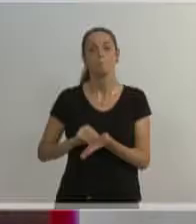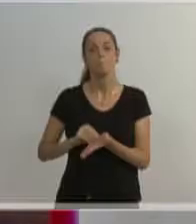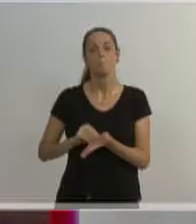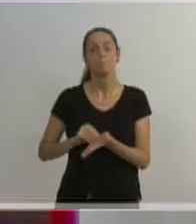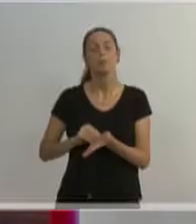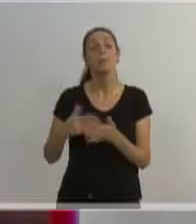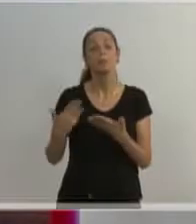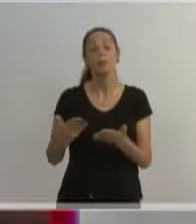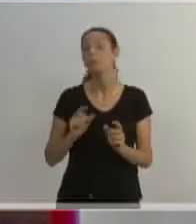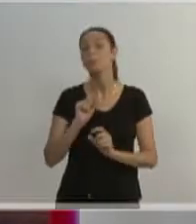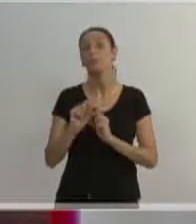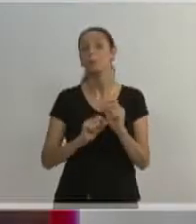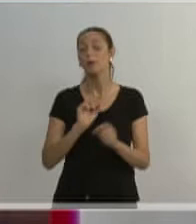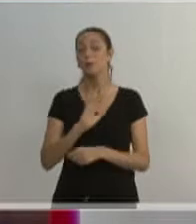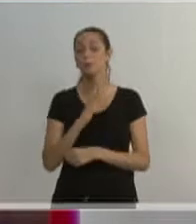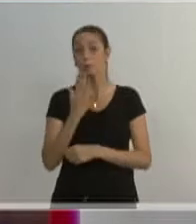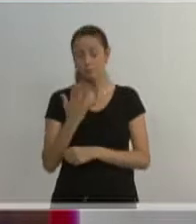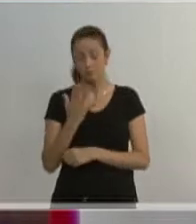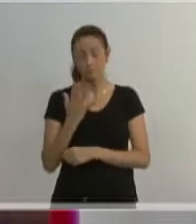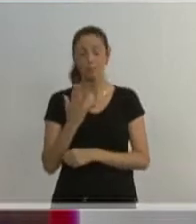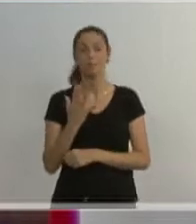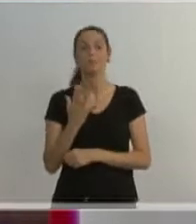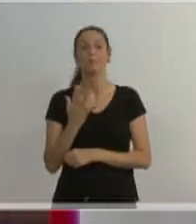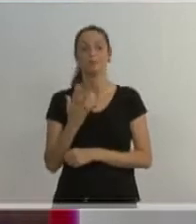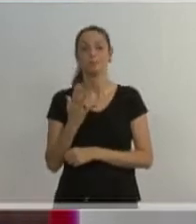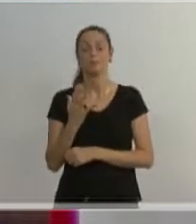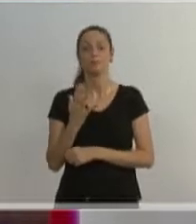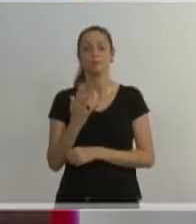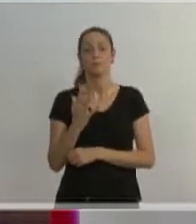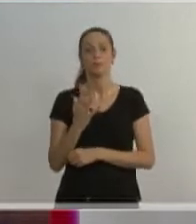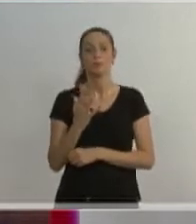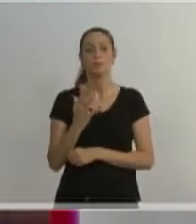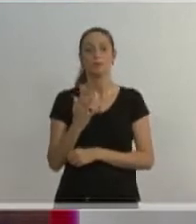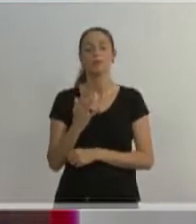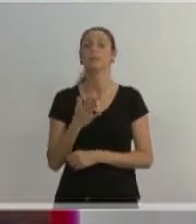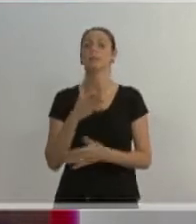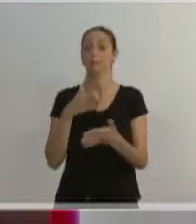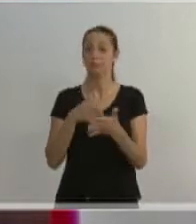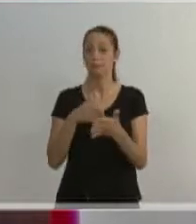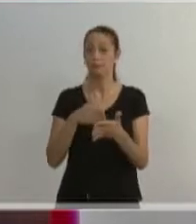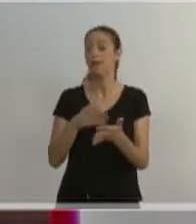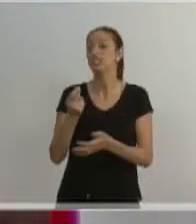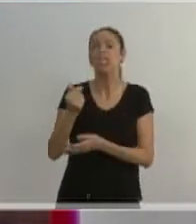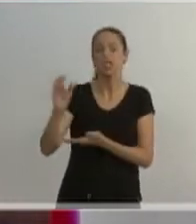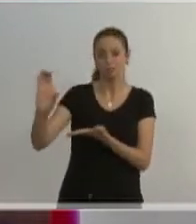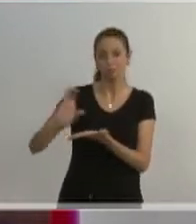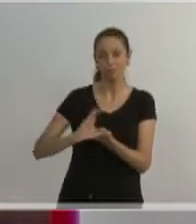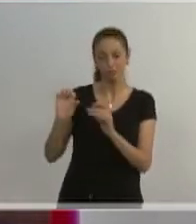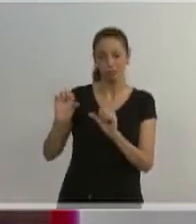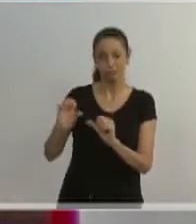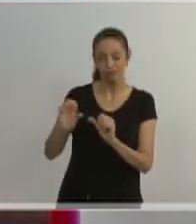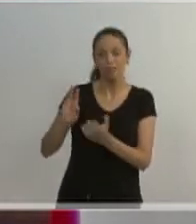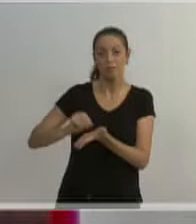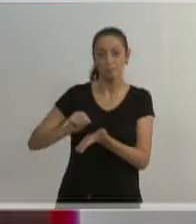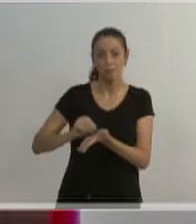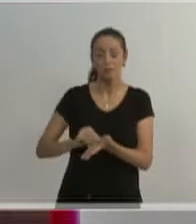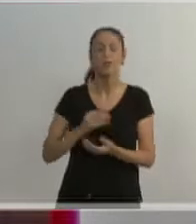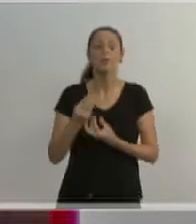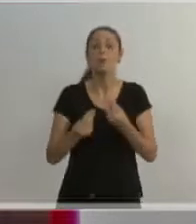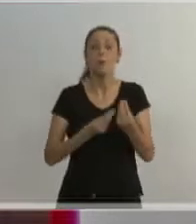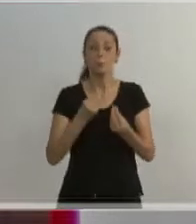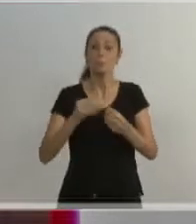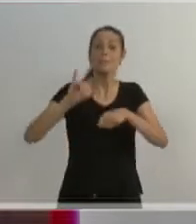aqui nós vamos ter em função disso vereadores de ivinhema da limitação do recurso nós vamos colocar no centro da cidade